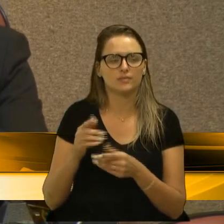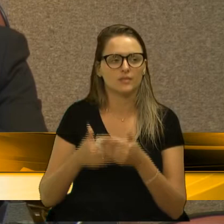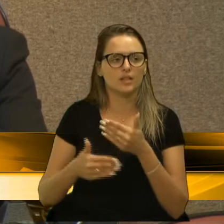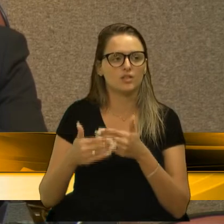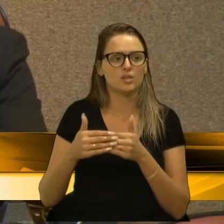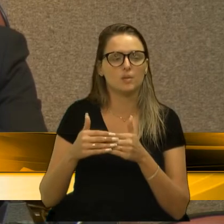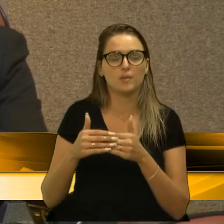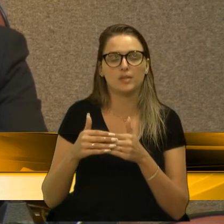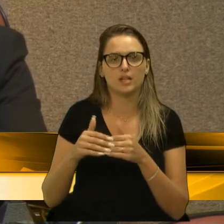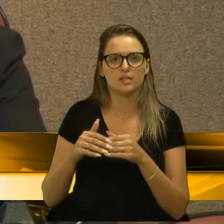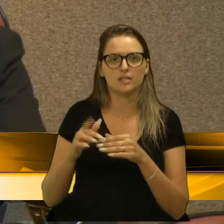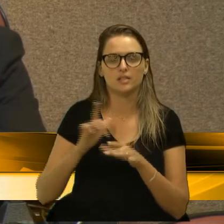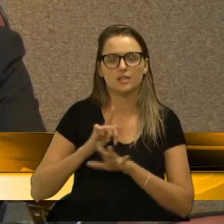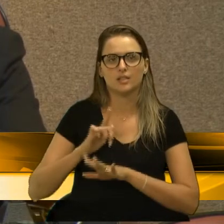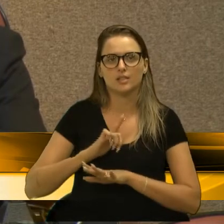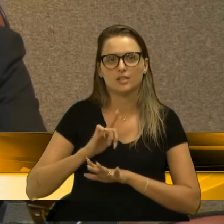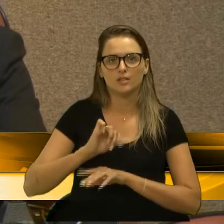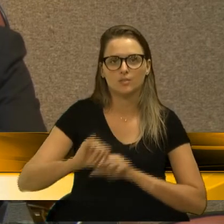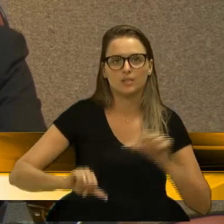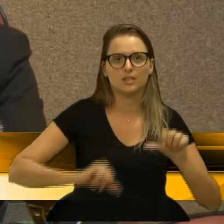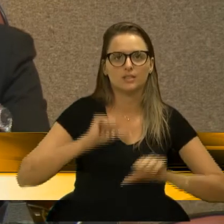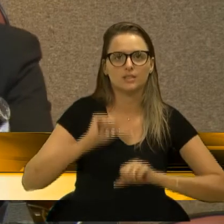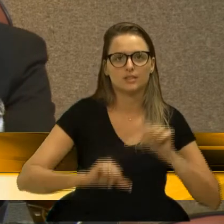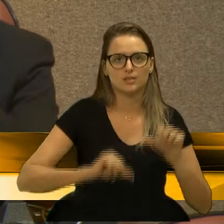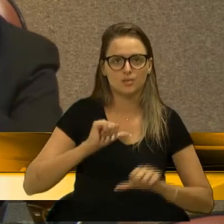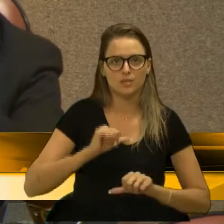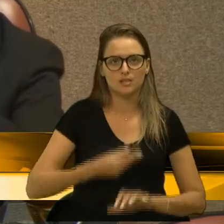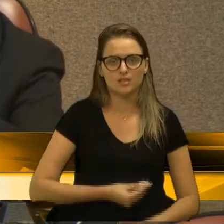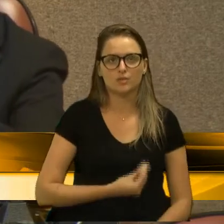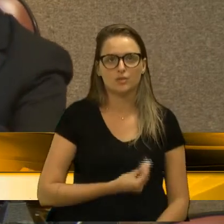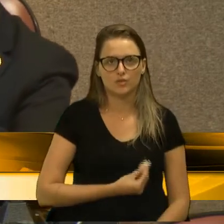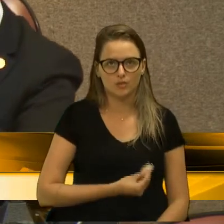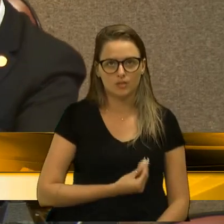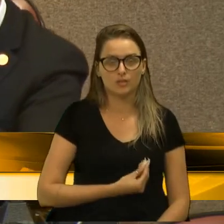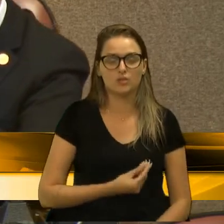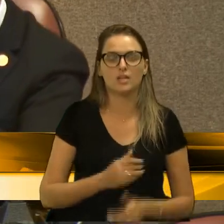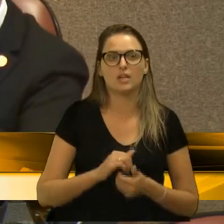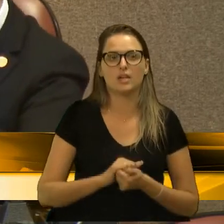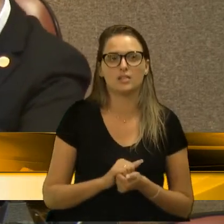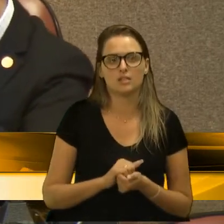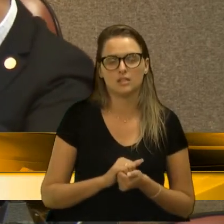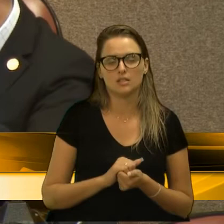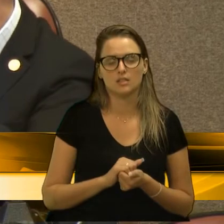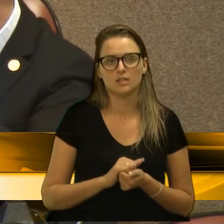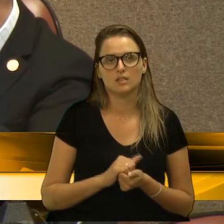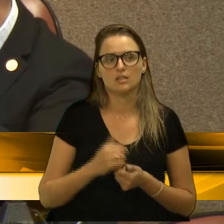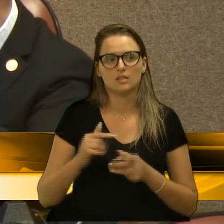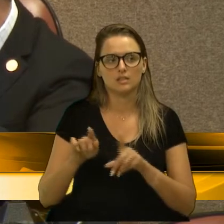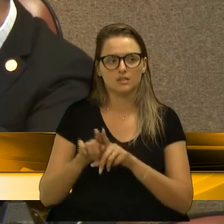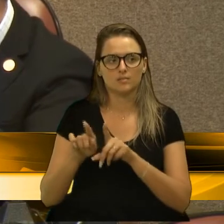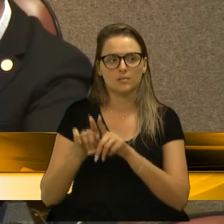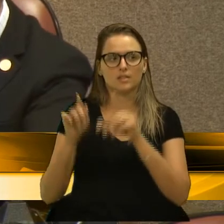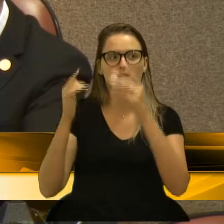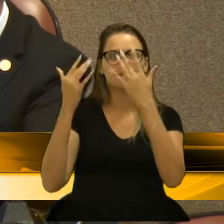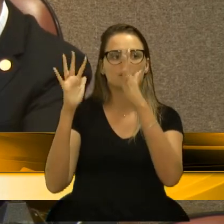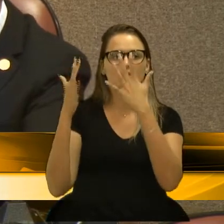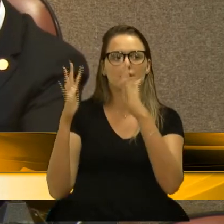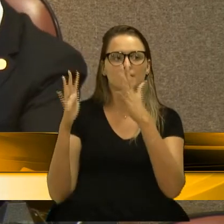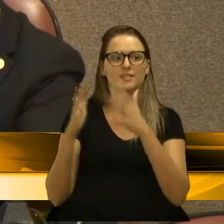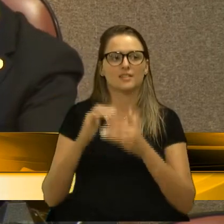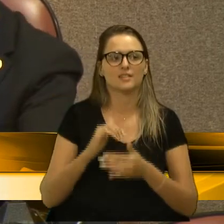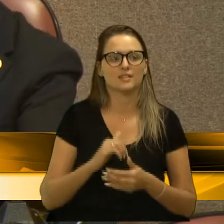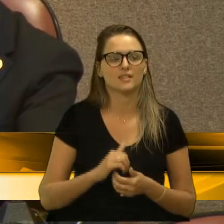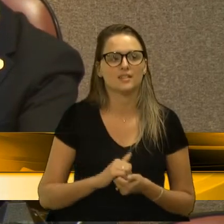crerem numa transformação de vida. Não poderia deixar de parabenizar aqui o Júlio e todos os seus